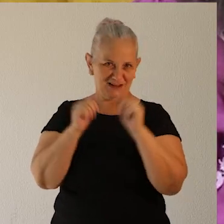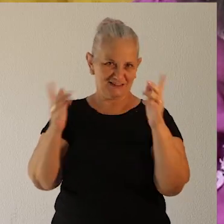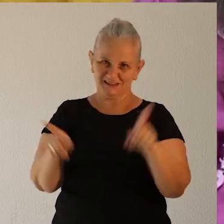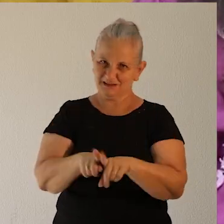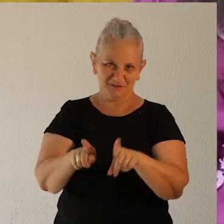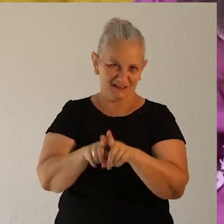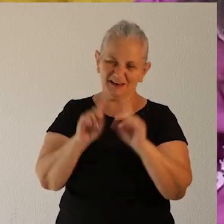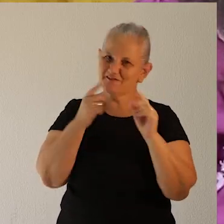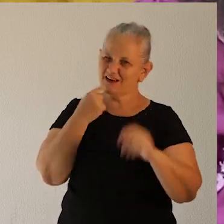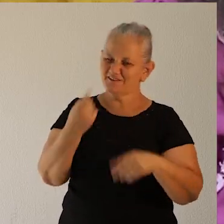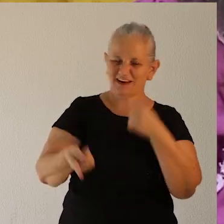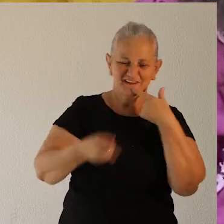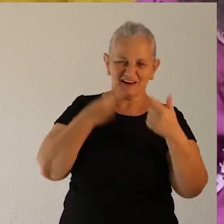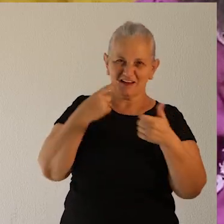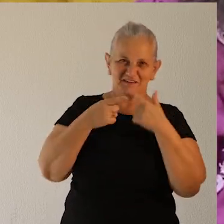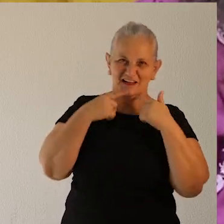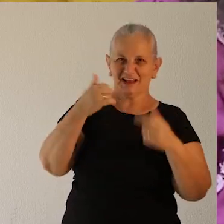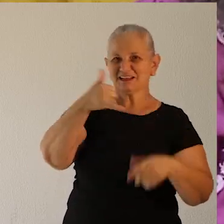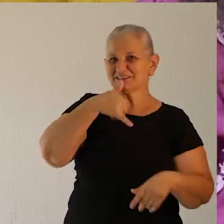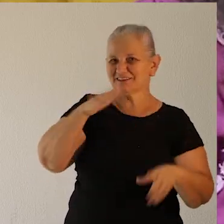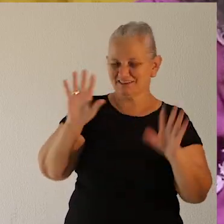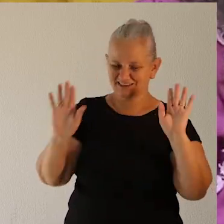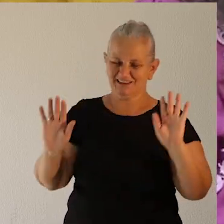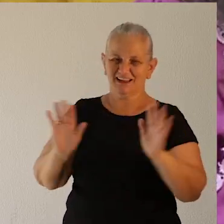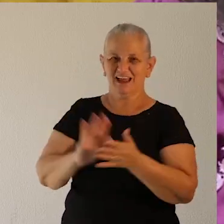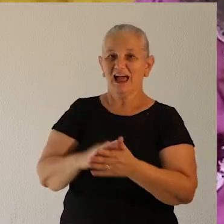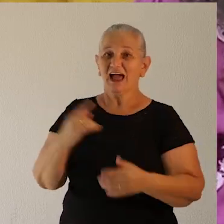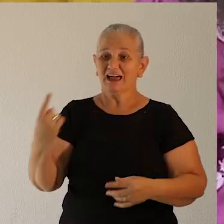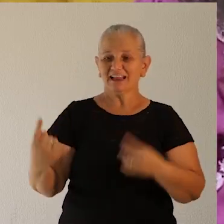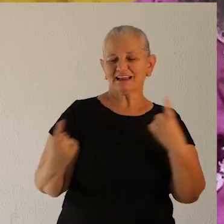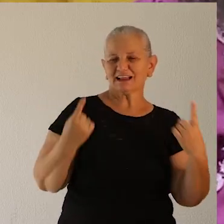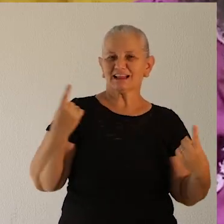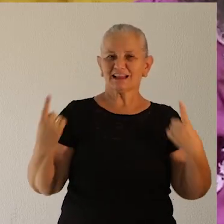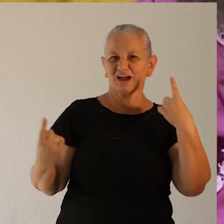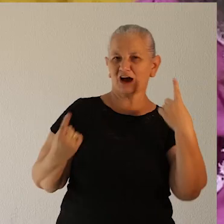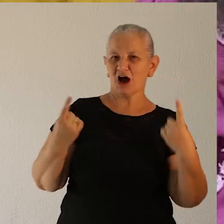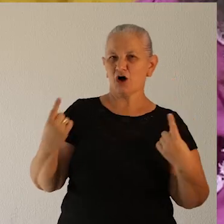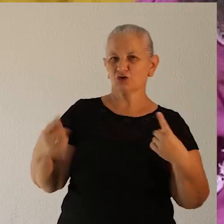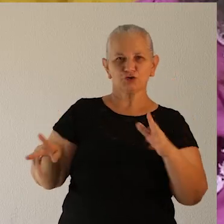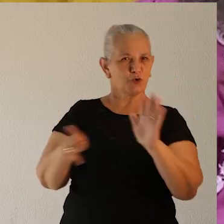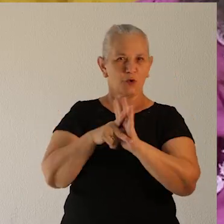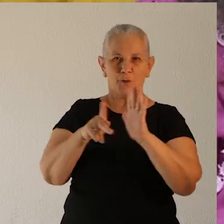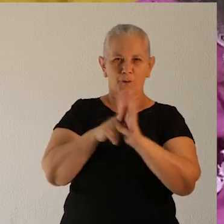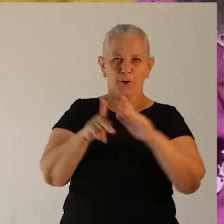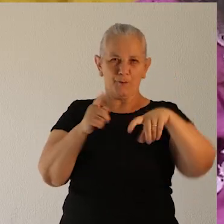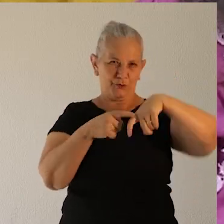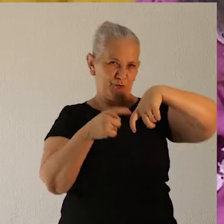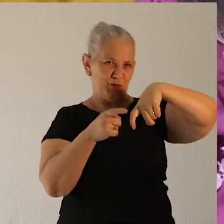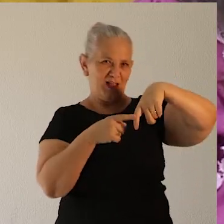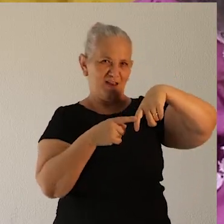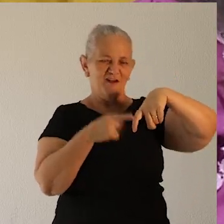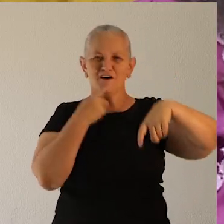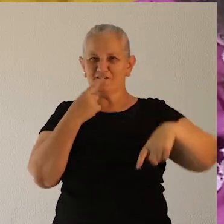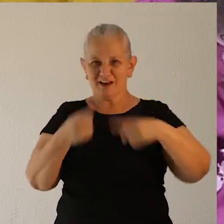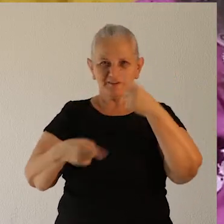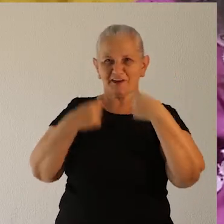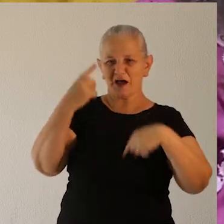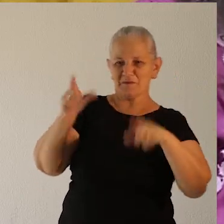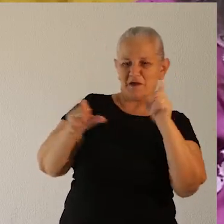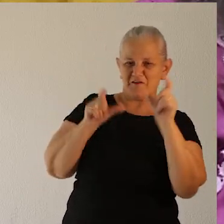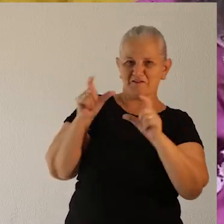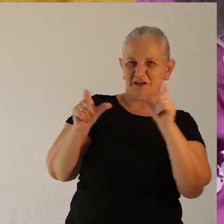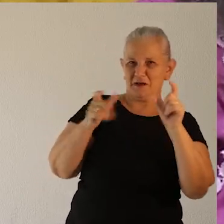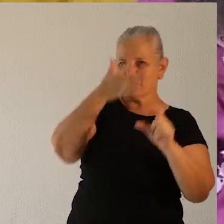A dupla era um sucesso, cada qual no seu joelho. Quando contavam piada, alguém ficava vermelho. Quando brigavam,